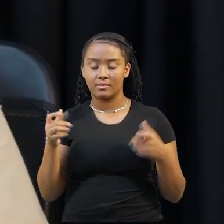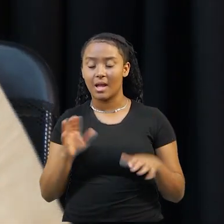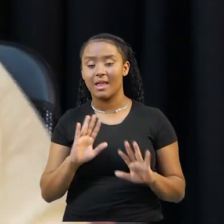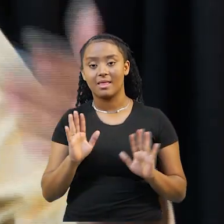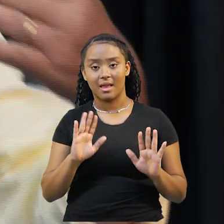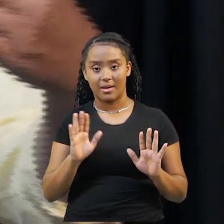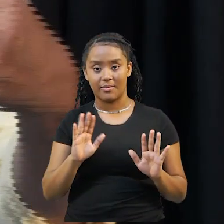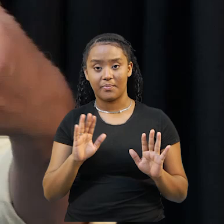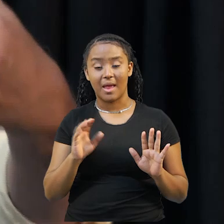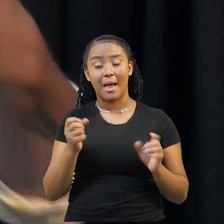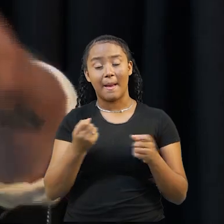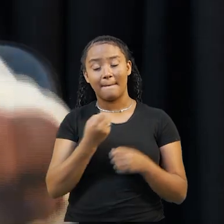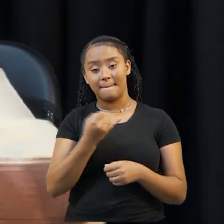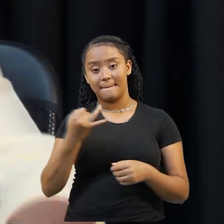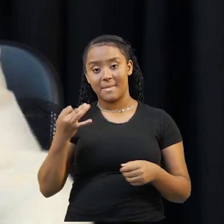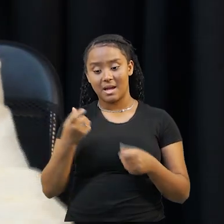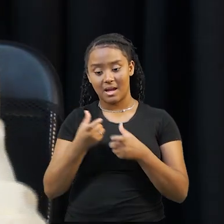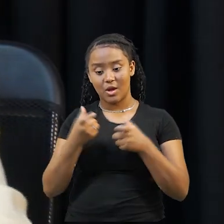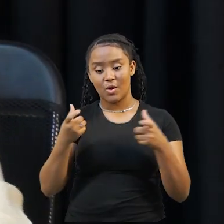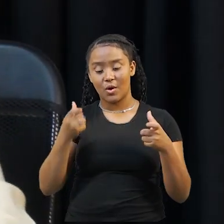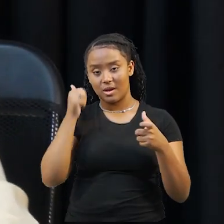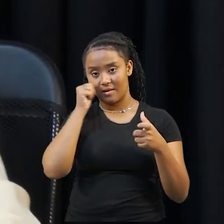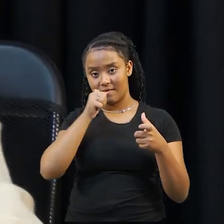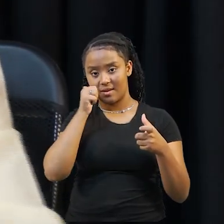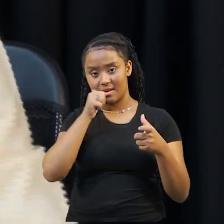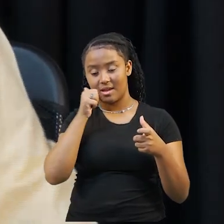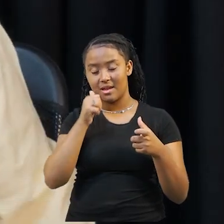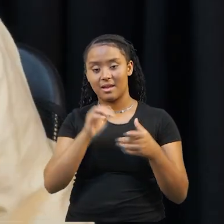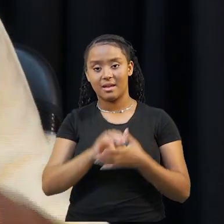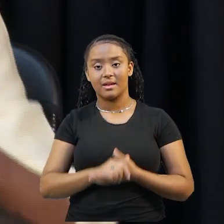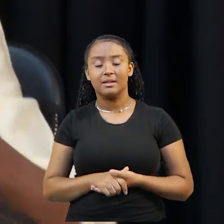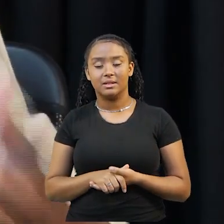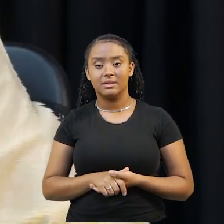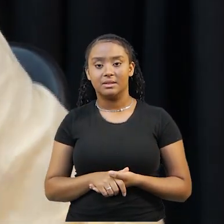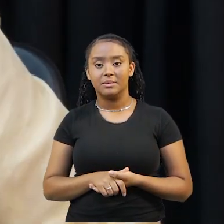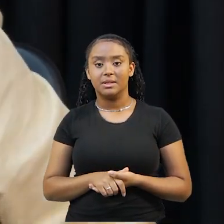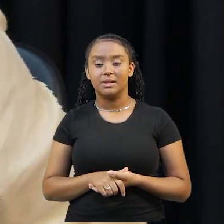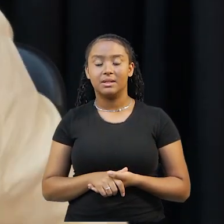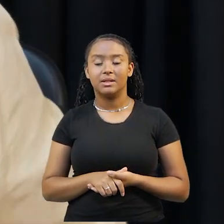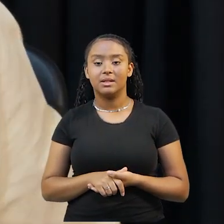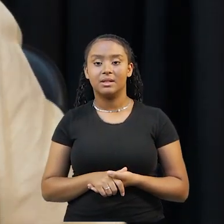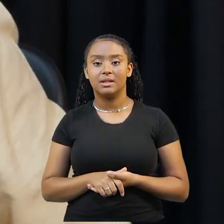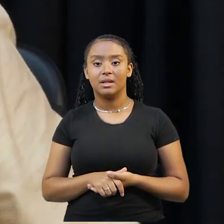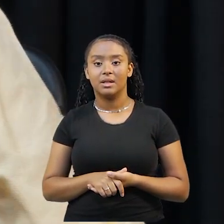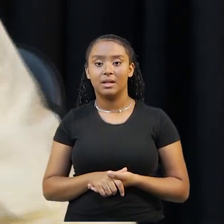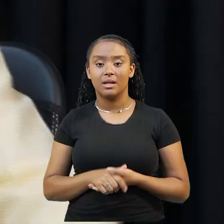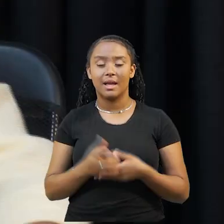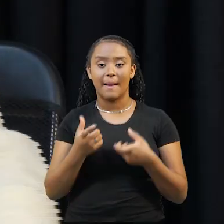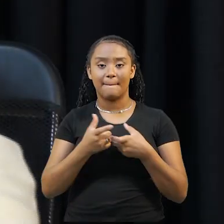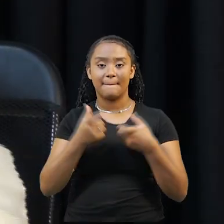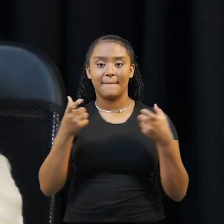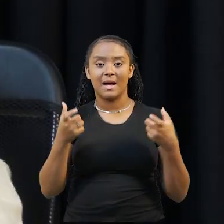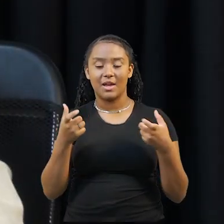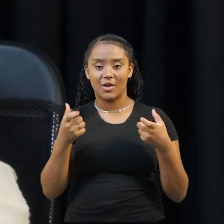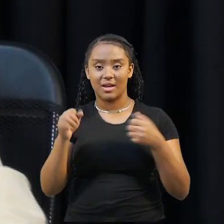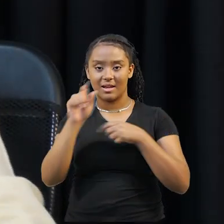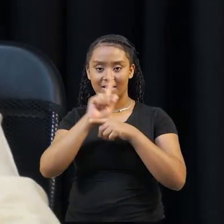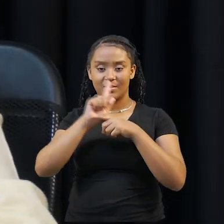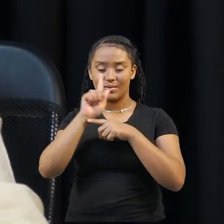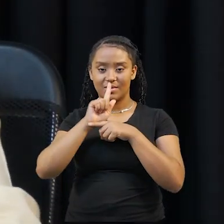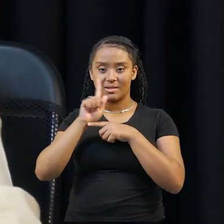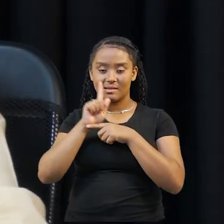não? Maioria feminina e que a maioria dos cargos, exatamente, maioria feminina e a maioria dos cargos